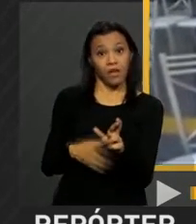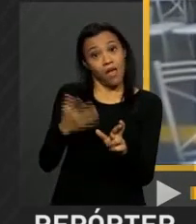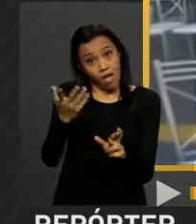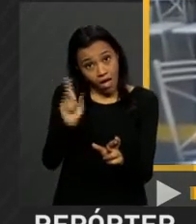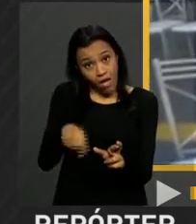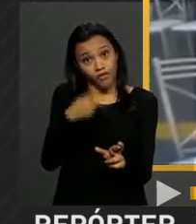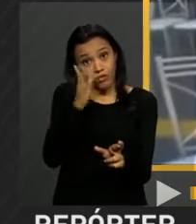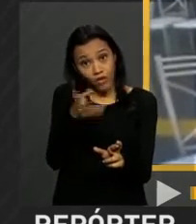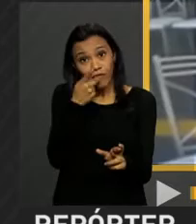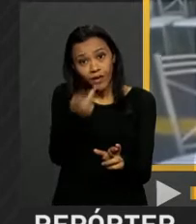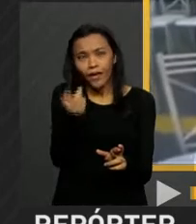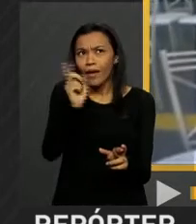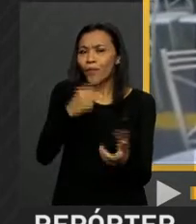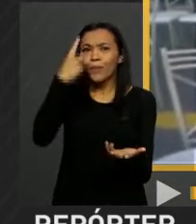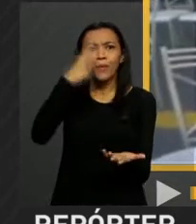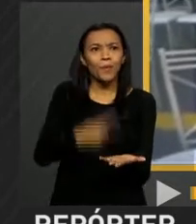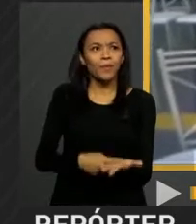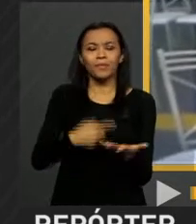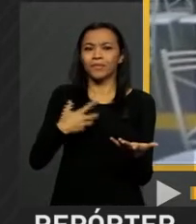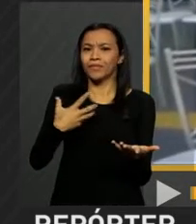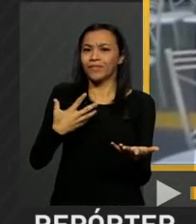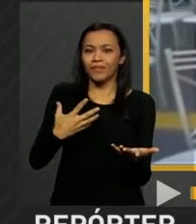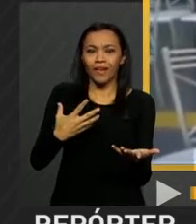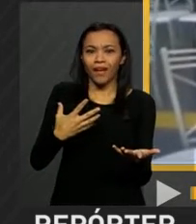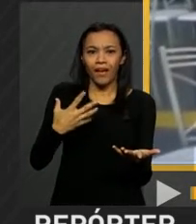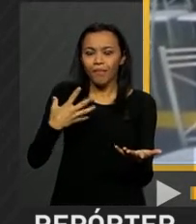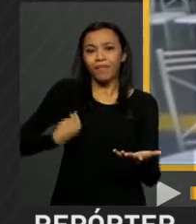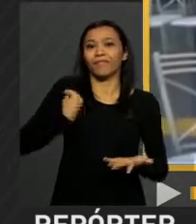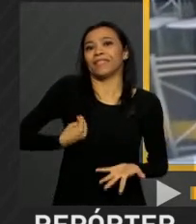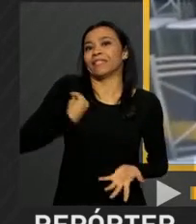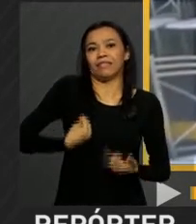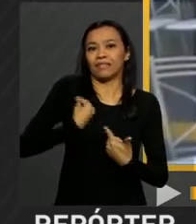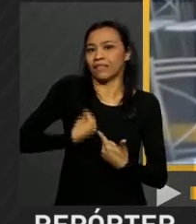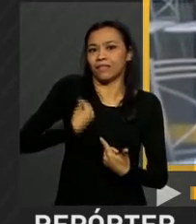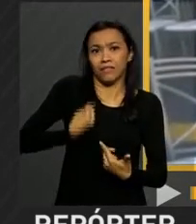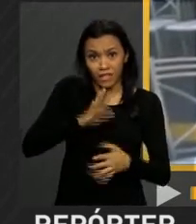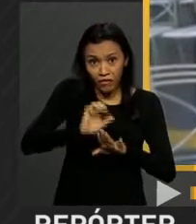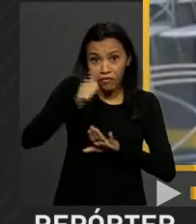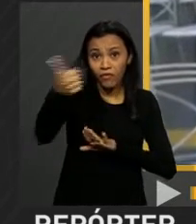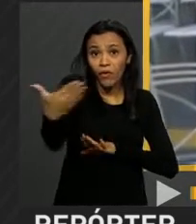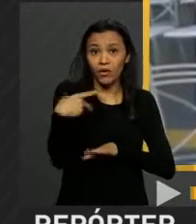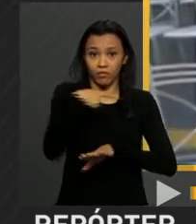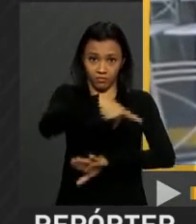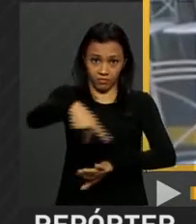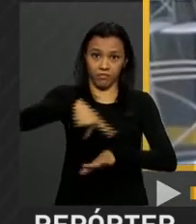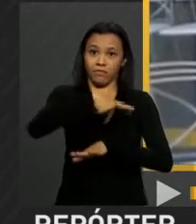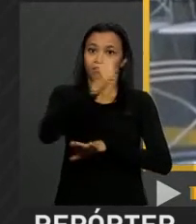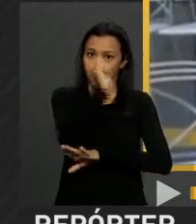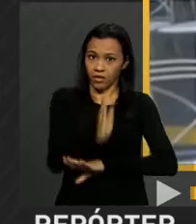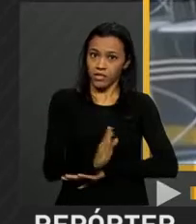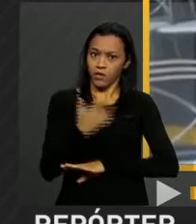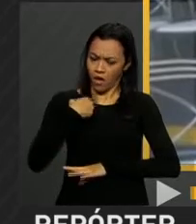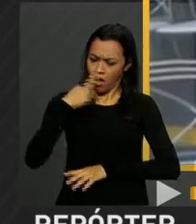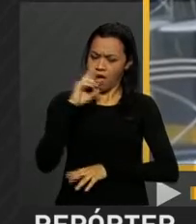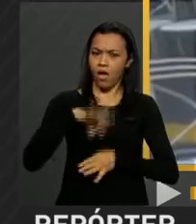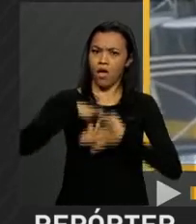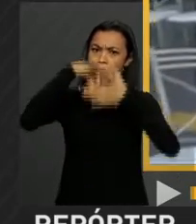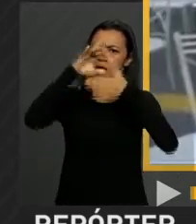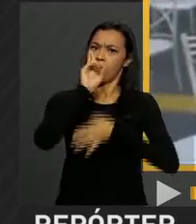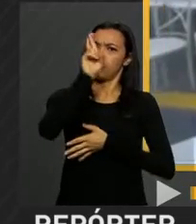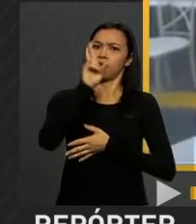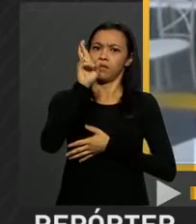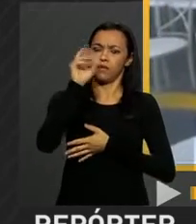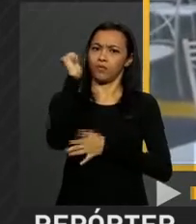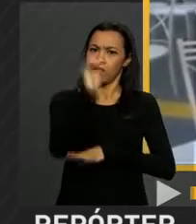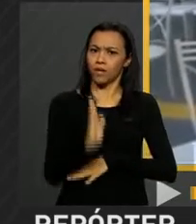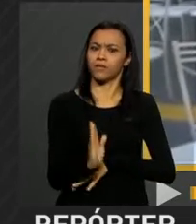eu falei, né, a missão da vida da gente, missão única, porque você está fora do país, está representando o Brasil e a Força Aérea.